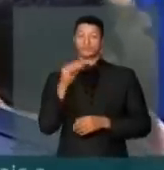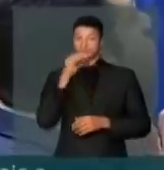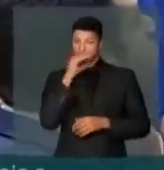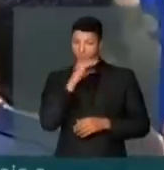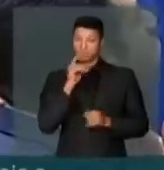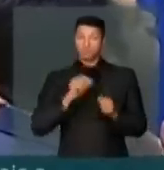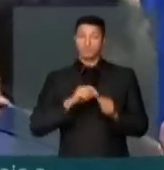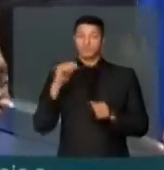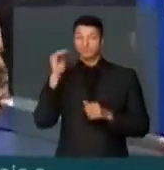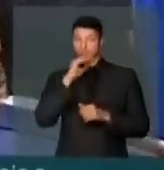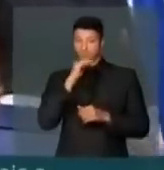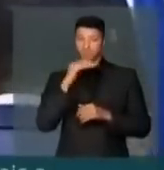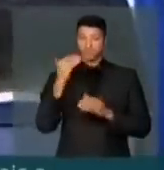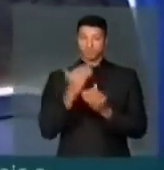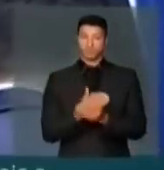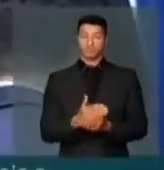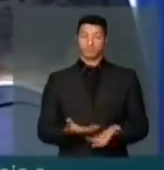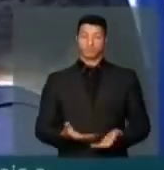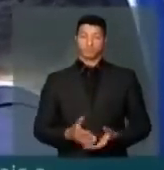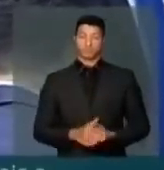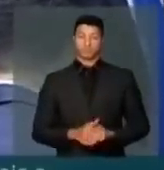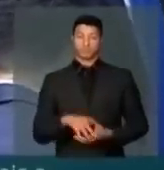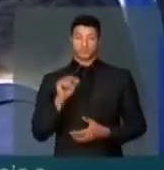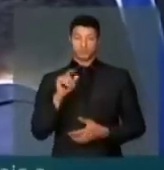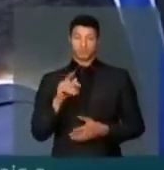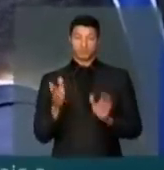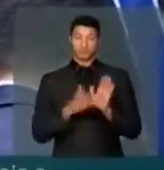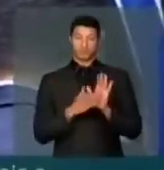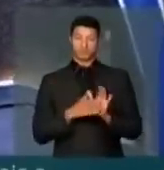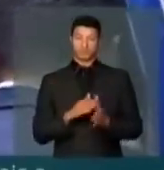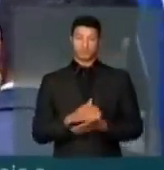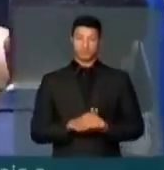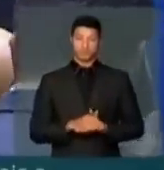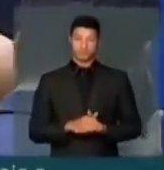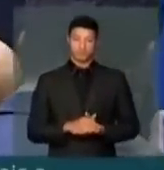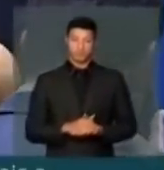agilizaríamos o processo, senhor presidente. É isso que eu proponho, Vossa Excelência. Senhor presidente.